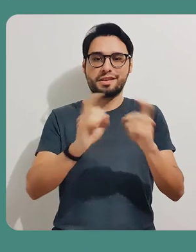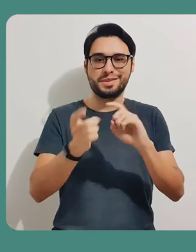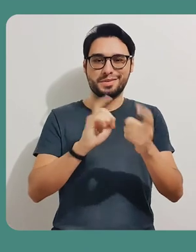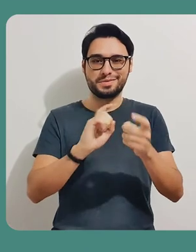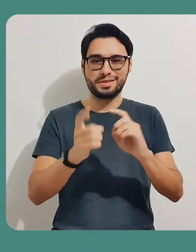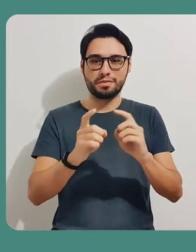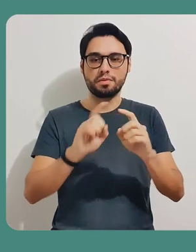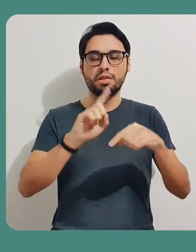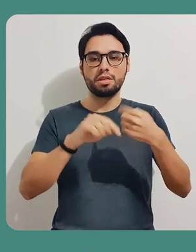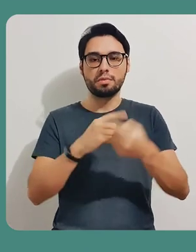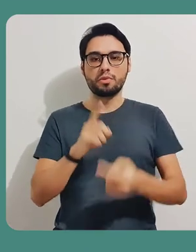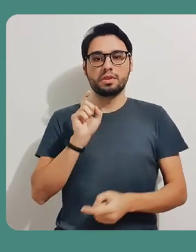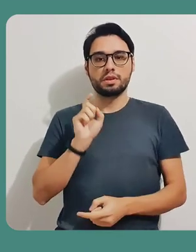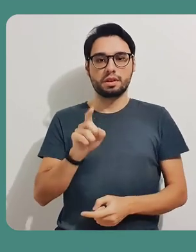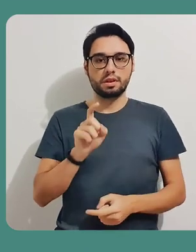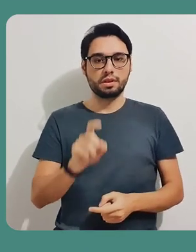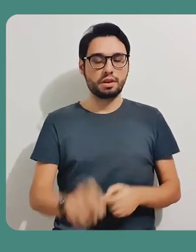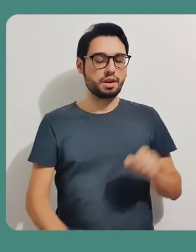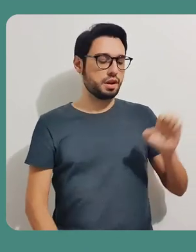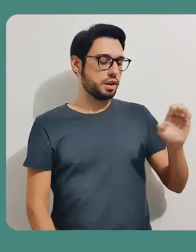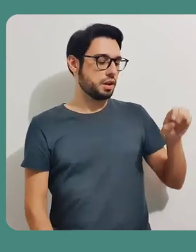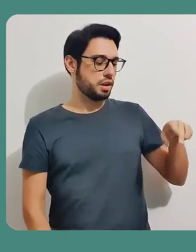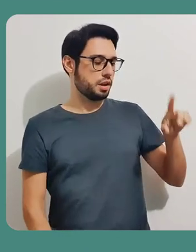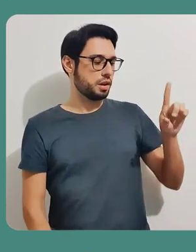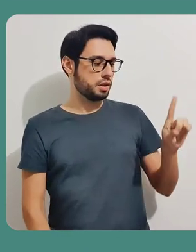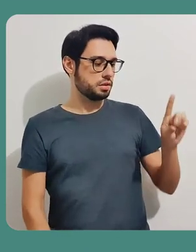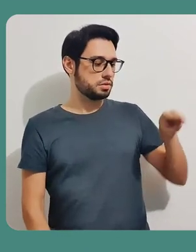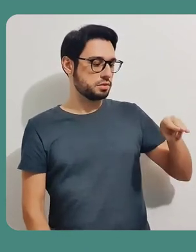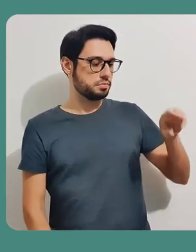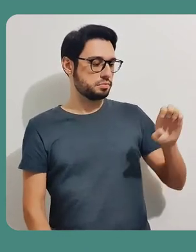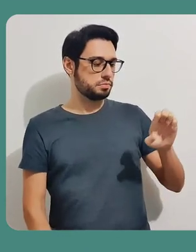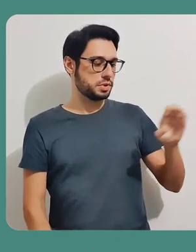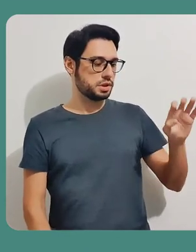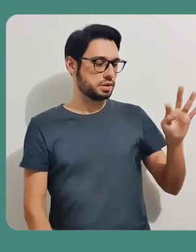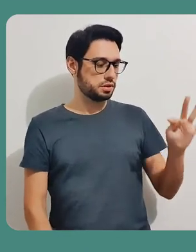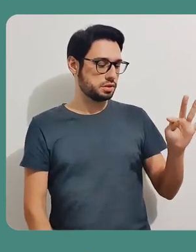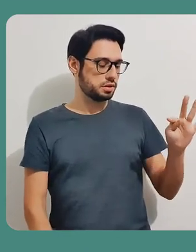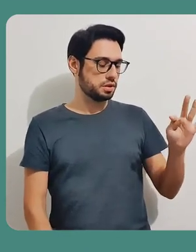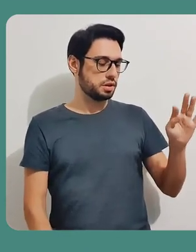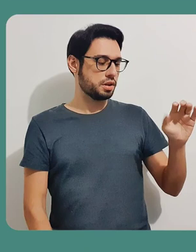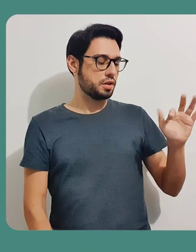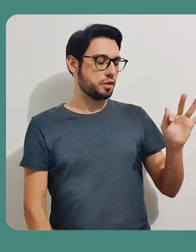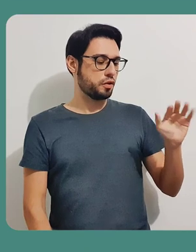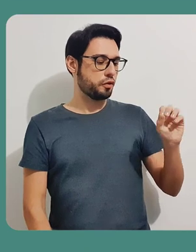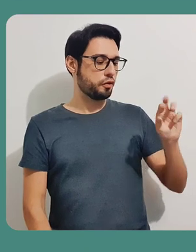em mim formol ou seja finalizado encontro para todos